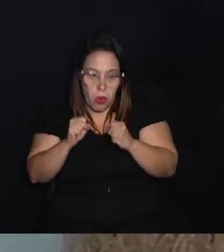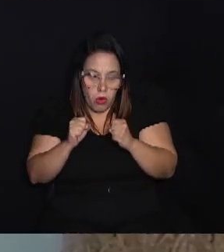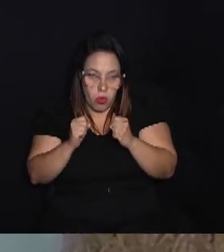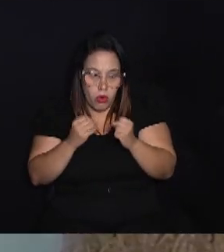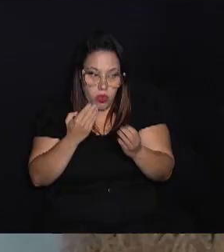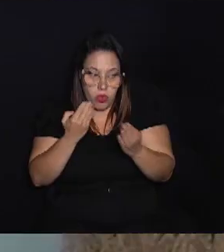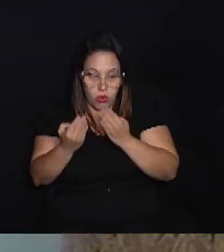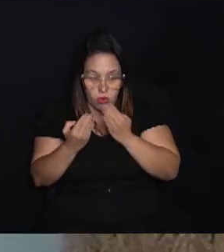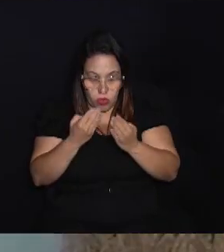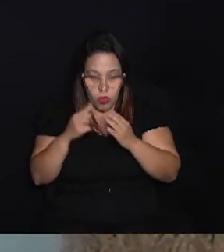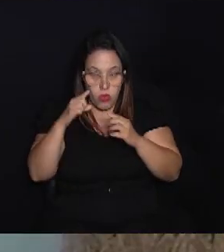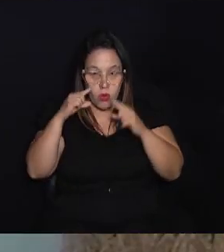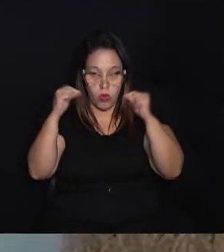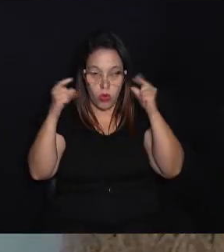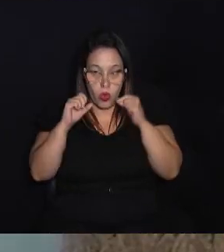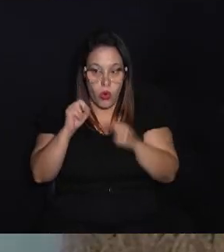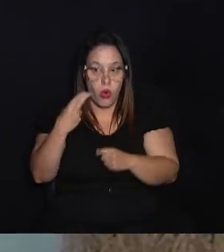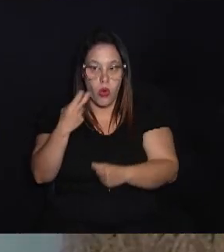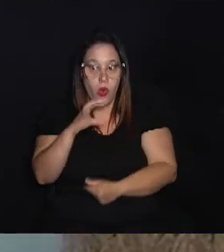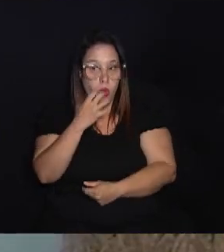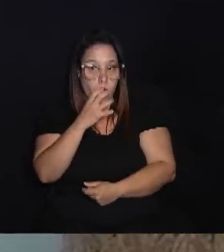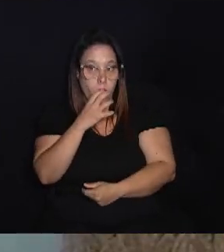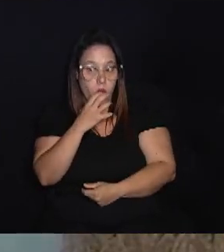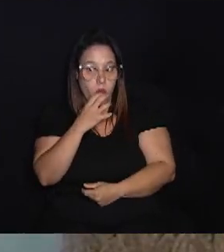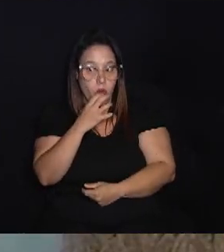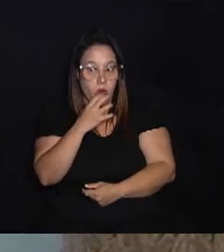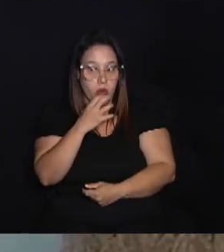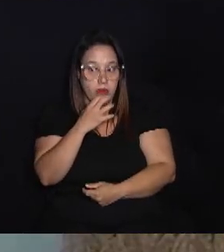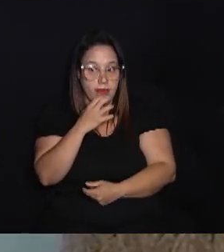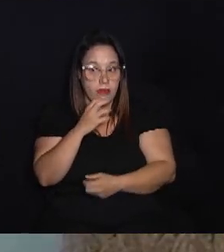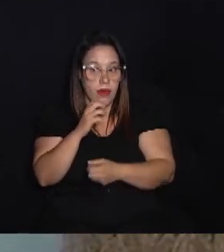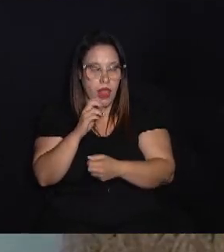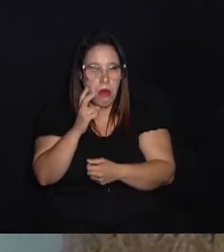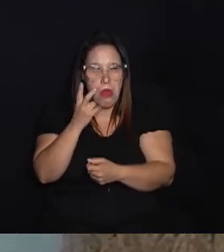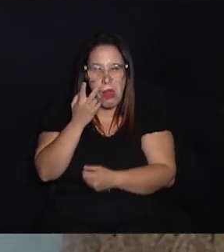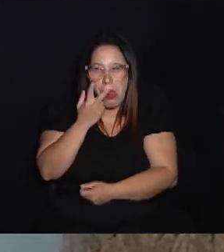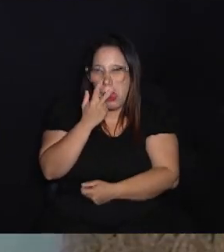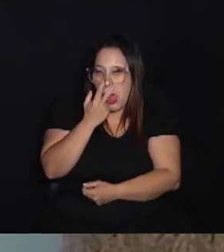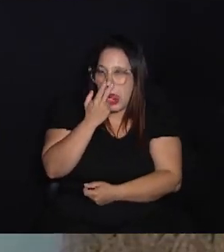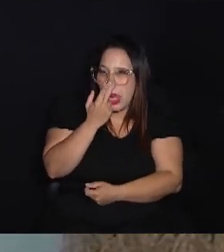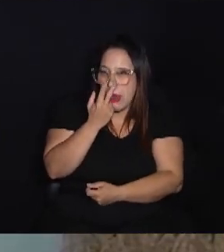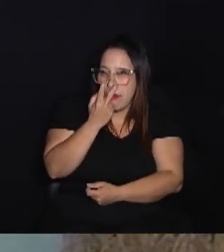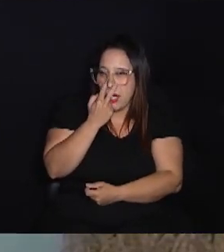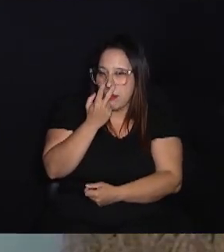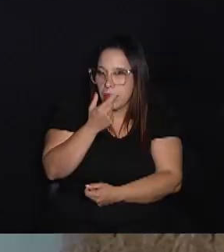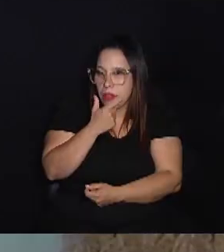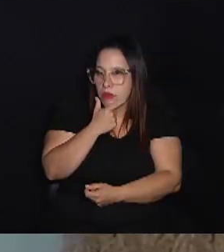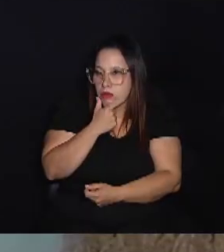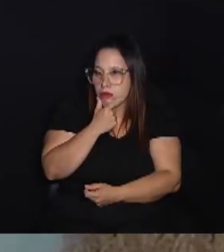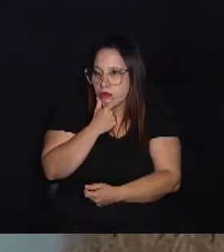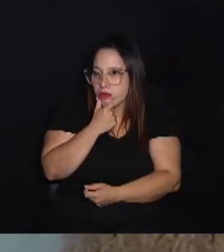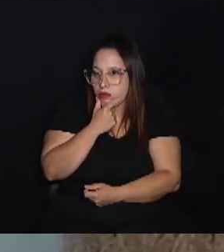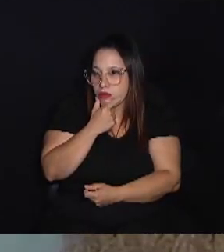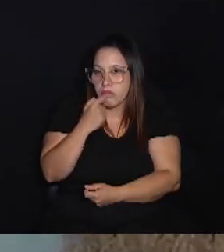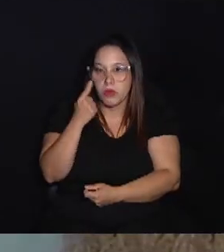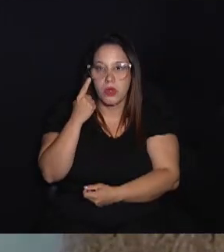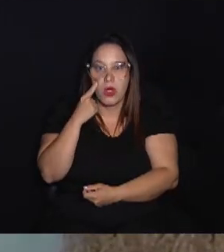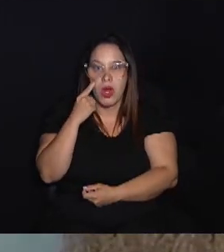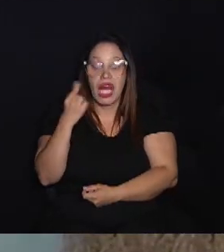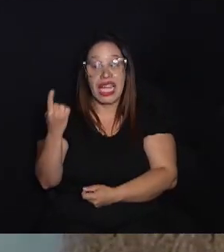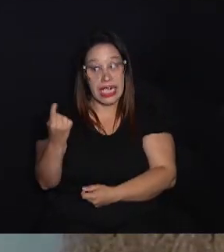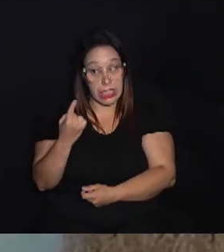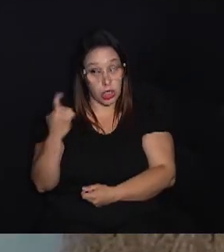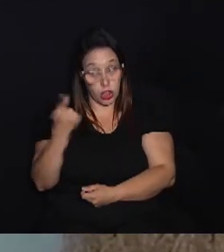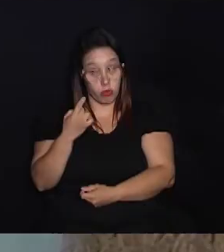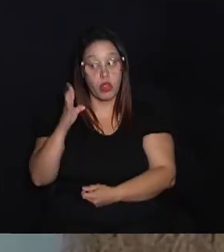um gato ou com um cachorro? Qual o perfil ali que mais se assemelha para a pessoa ter uma noção? Olha, eu acho que é individual.